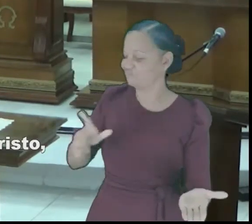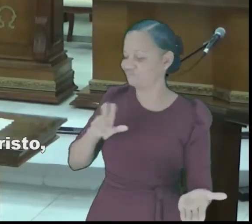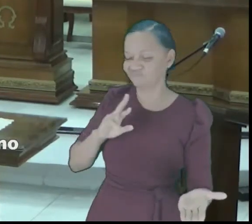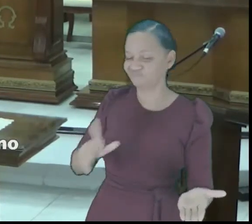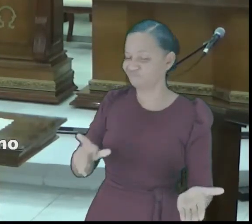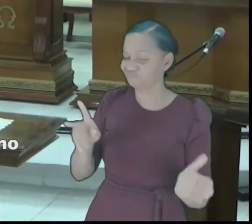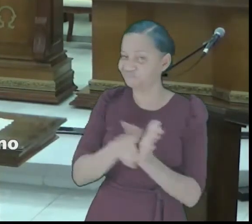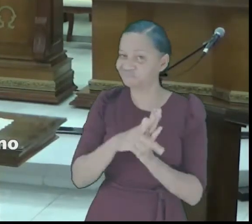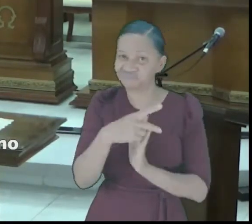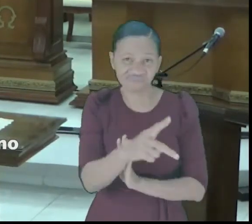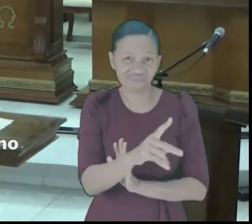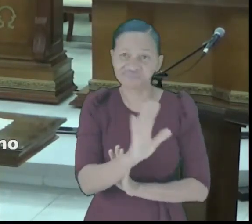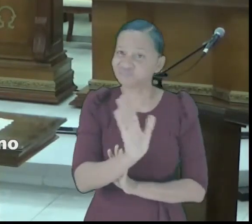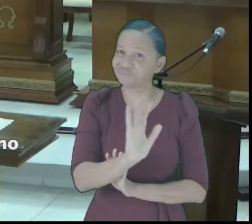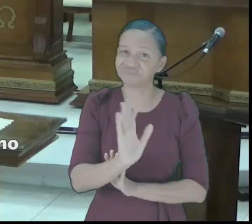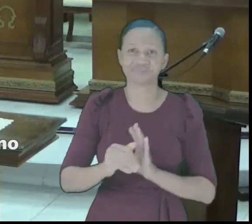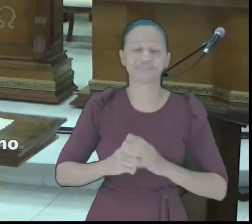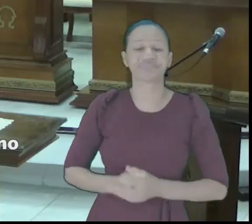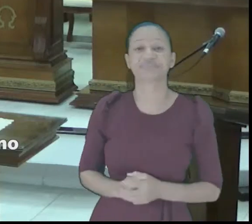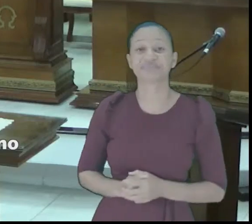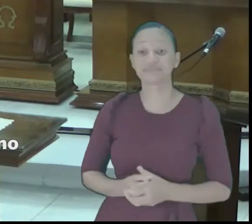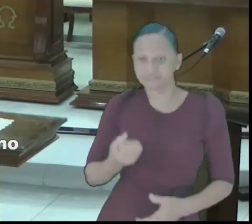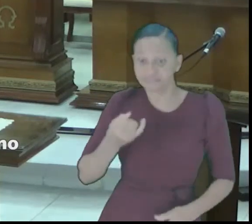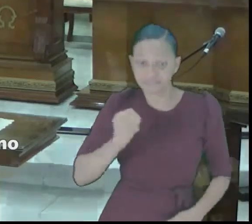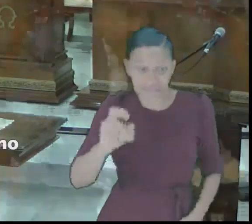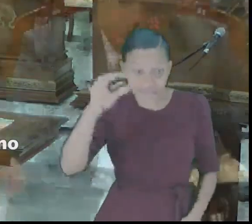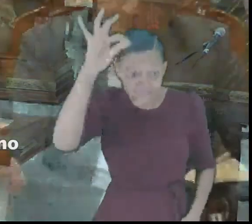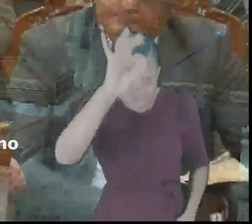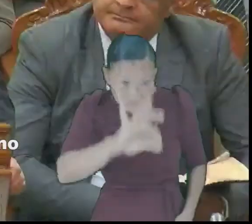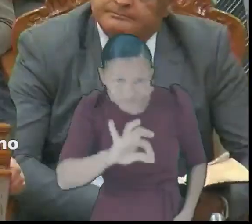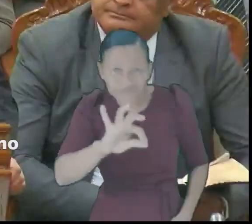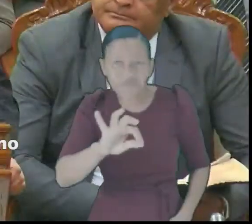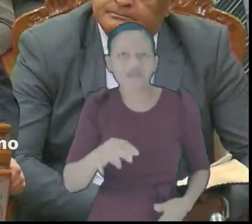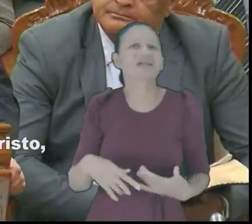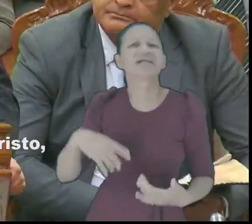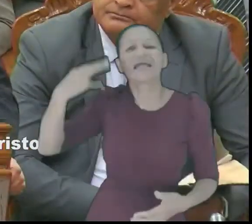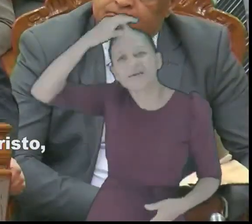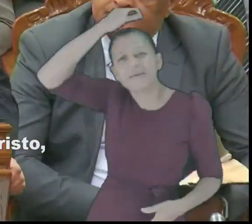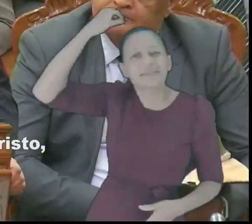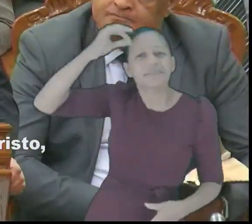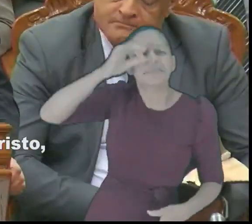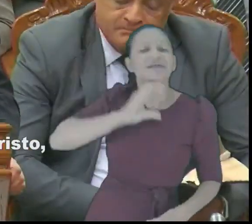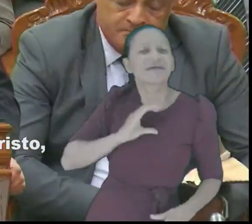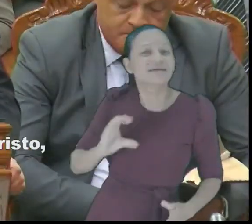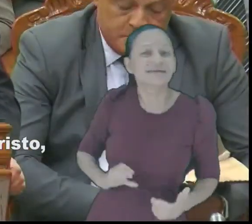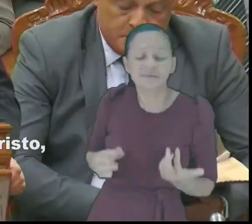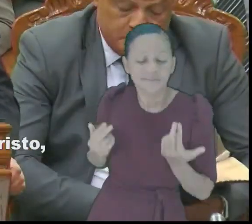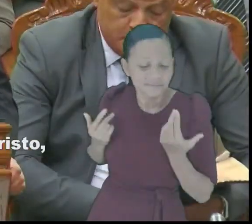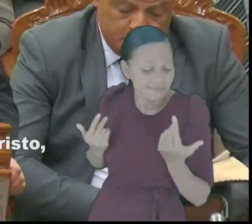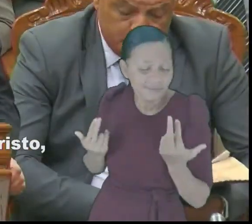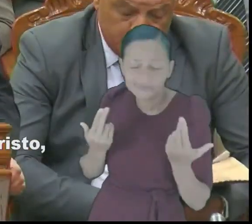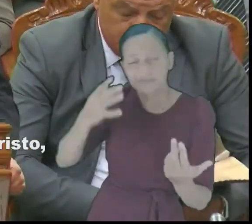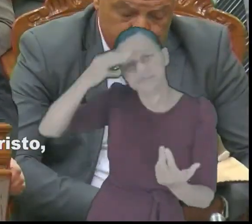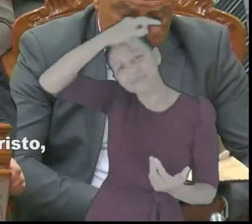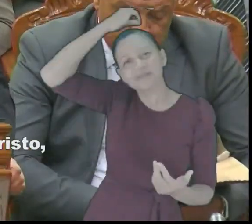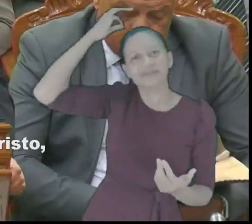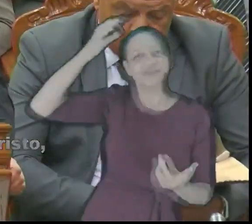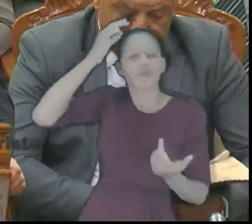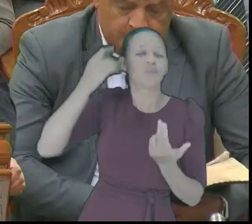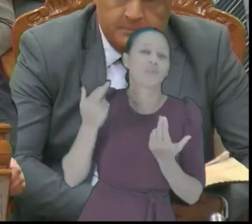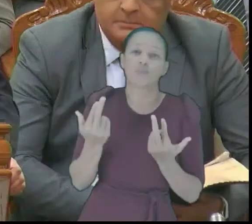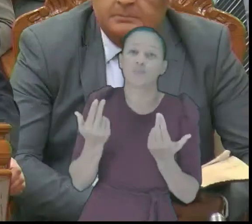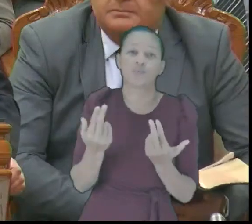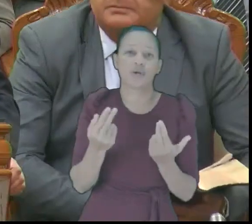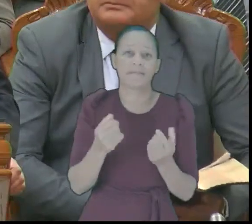dele. Se alguém não tem o Espírito de Cristo, e quem é o Espírito de Cristo? É o mesmo Espírito Santo. É